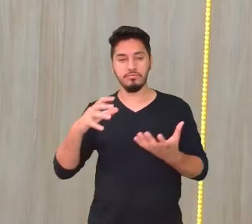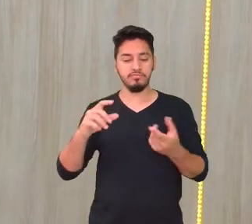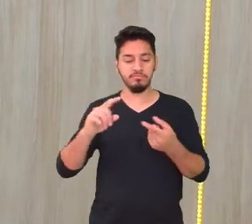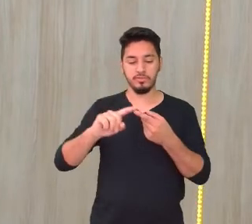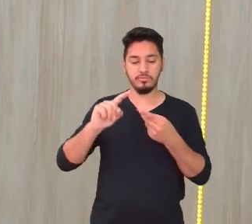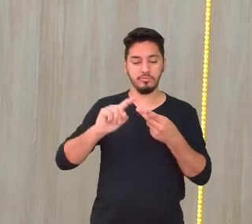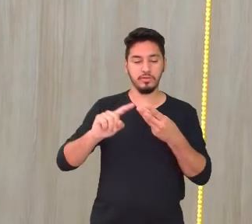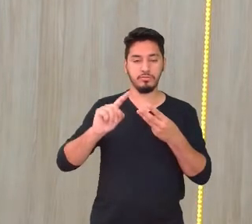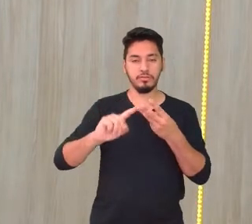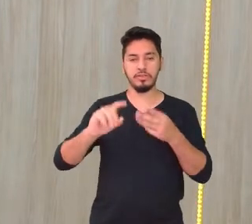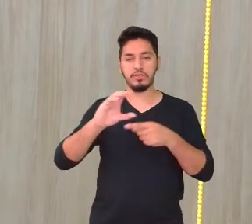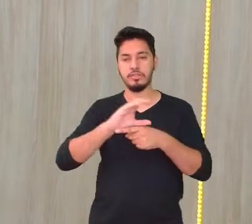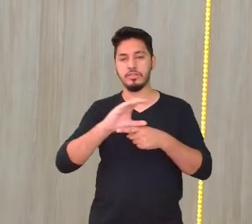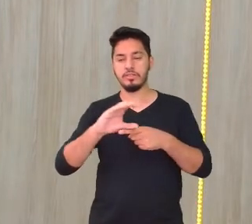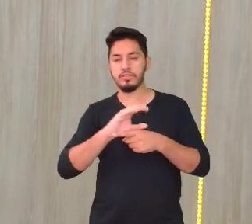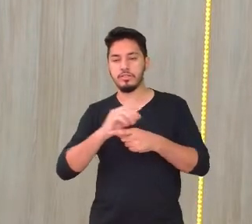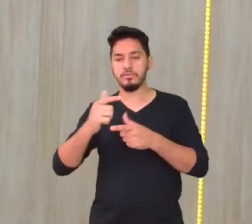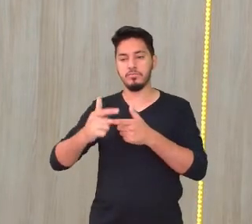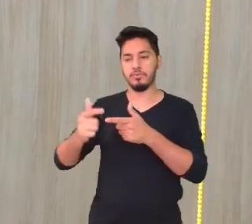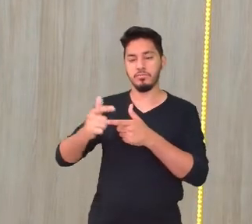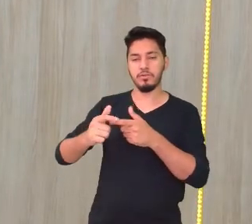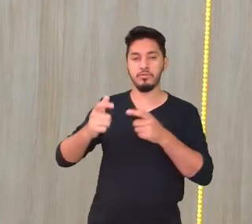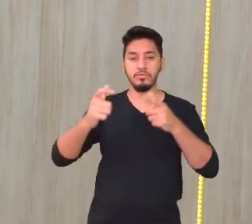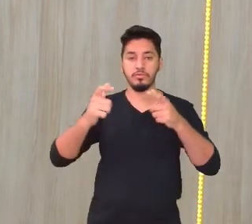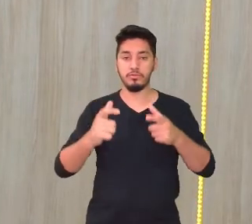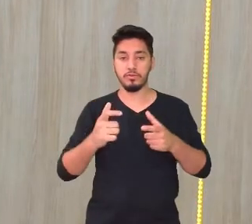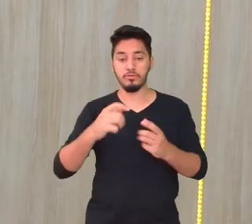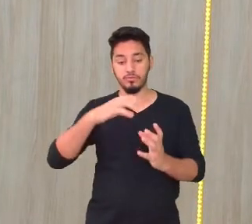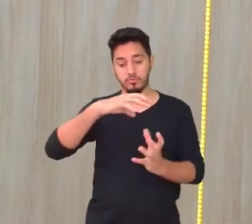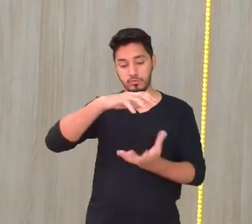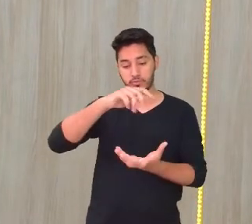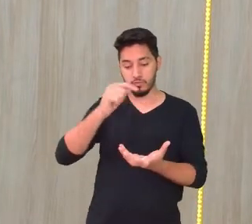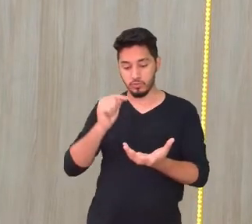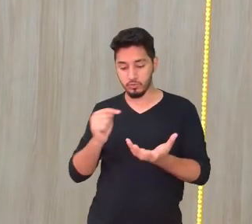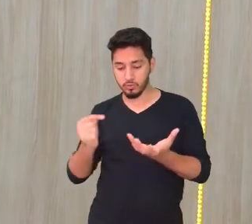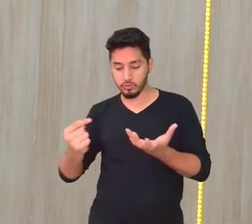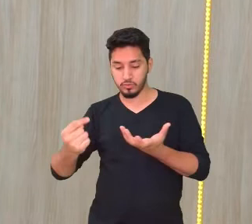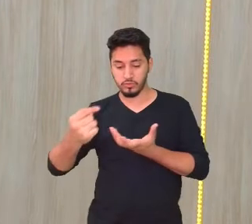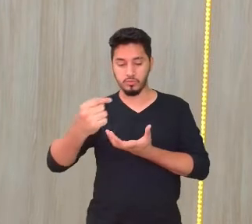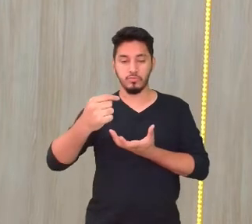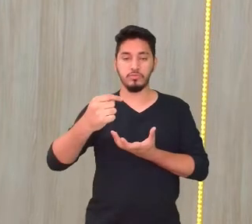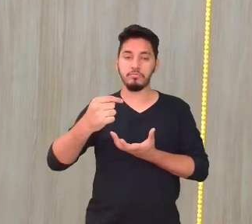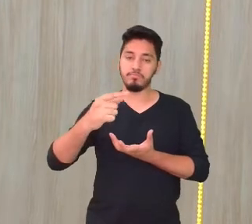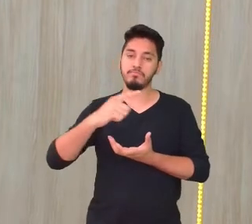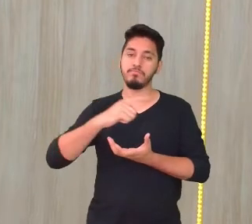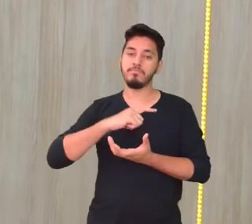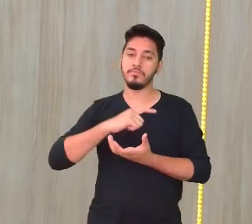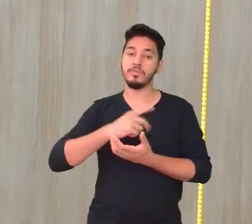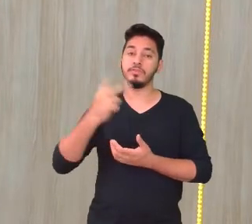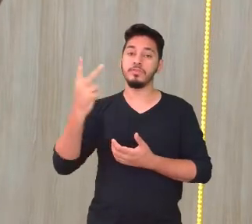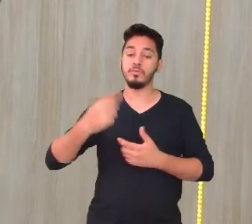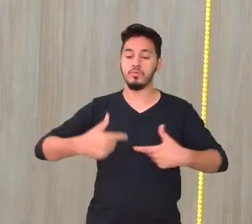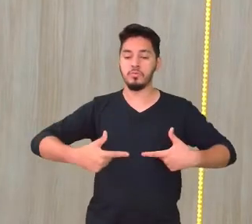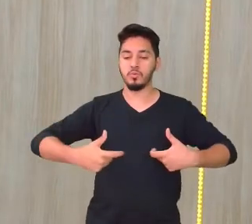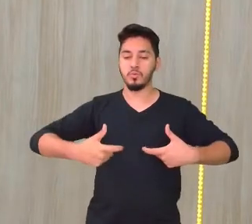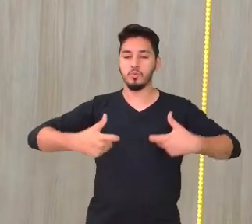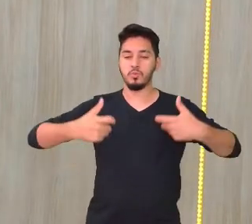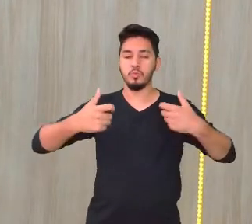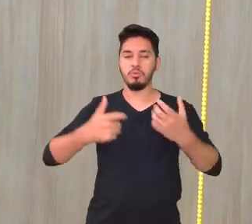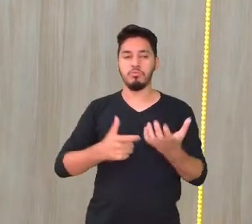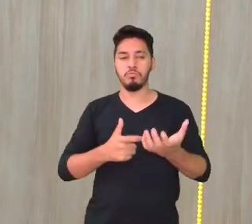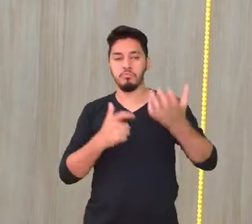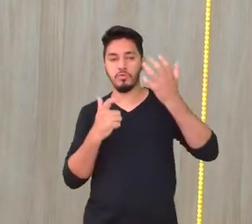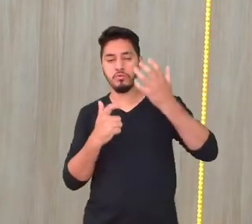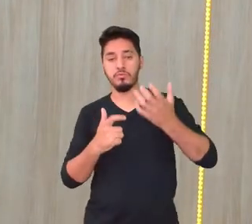isso, essas crises, tensões de várias partes do globo, e a gente tem a eclosão desse segundo conflito armado que